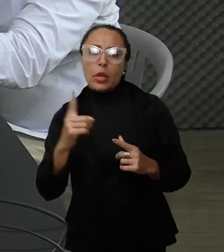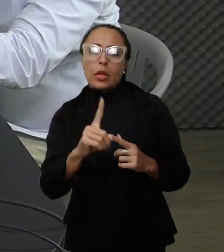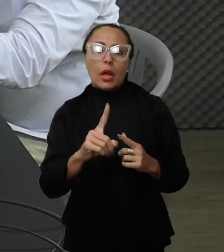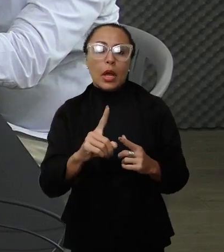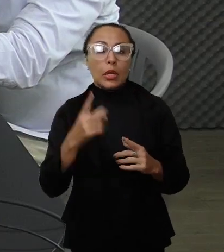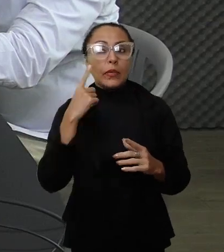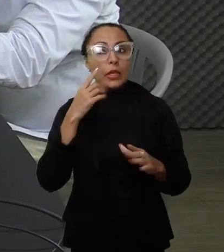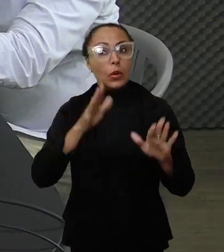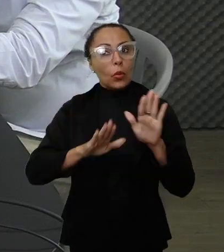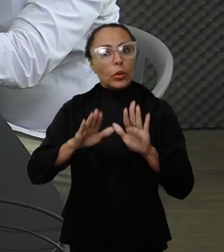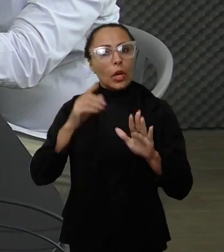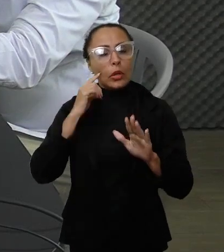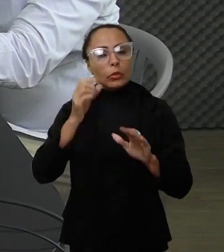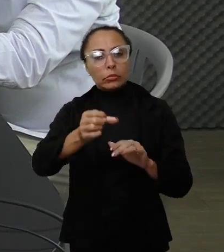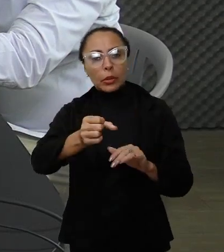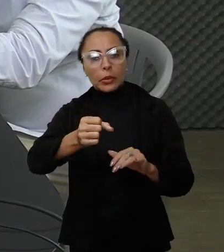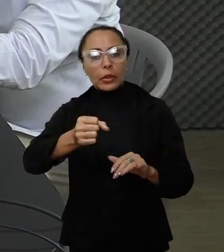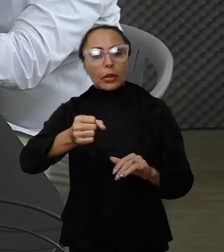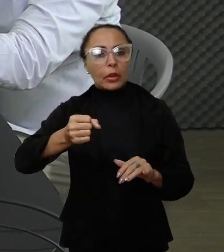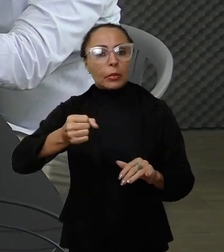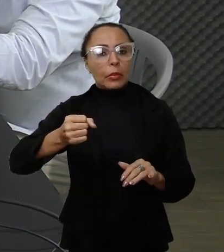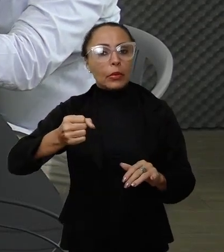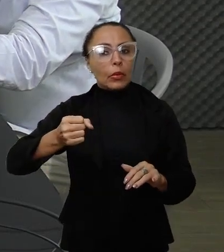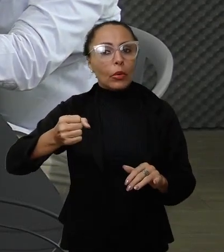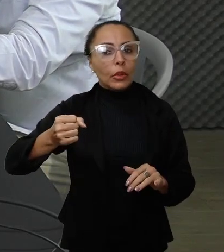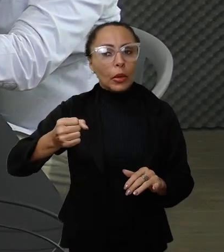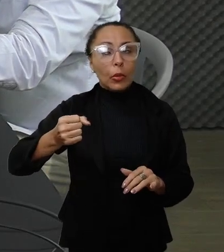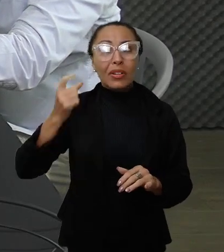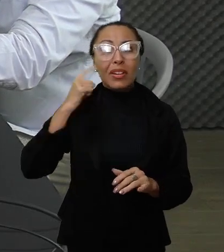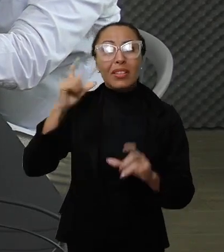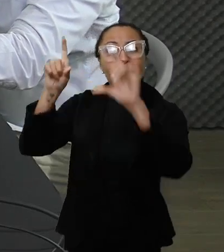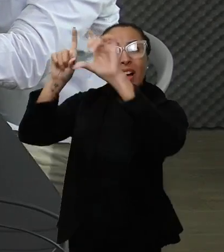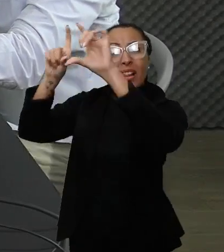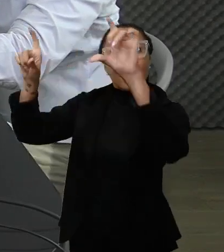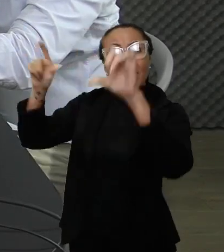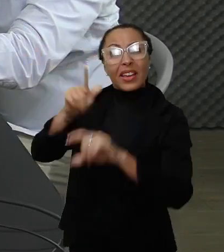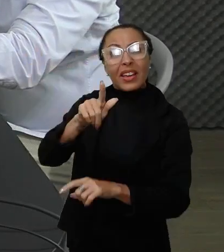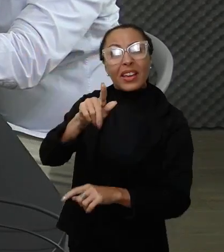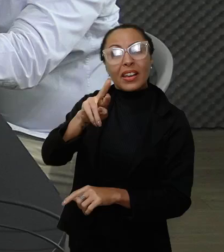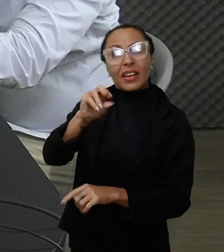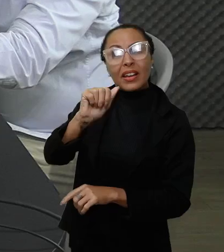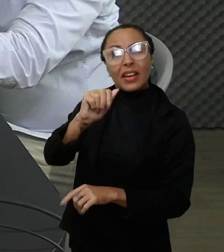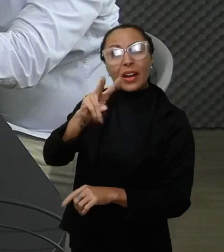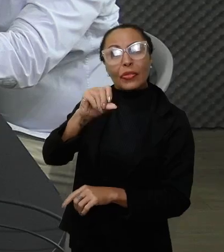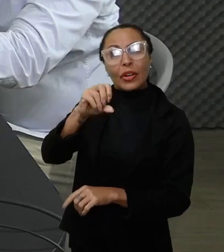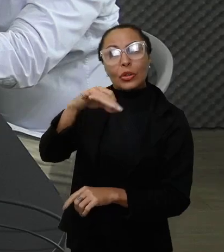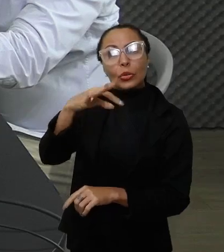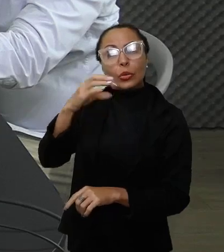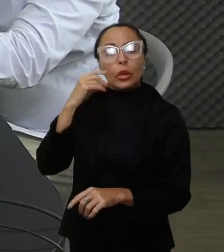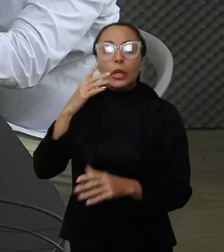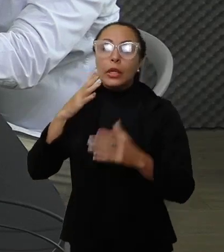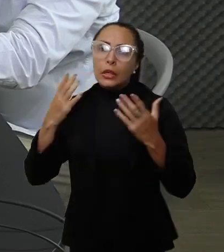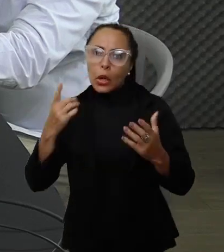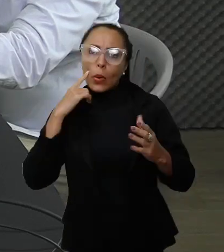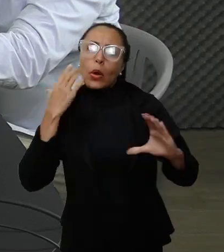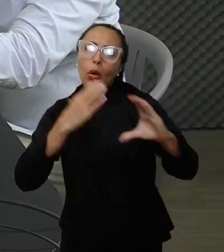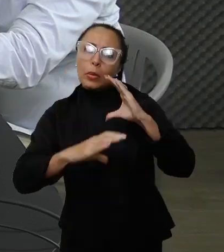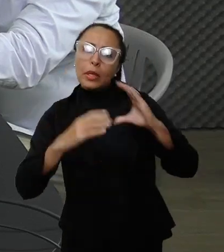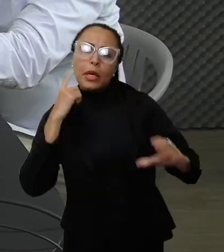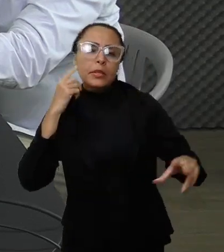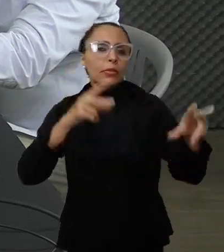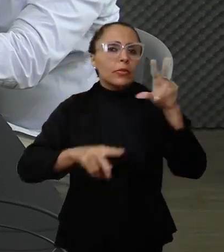para poder adentrar aquele local, porque qualquer as pessoas placa, estão... então, é comunicação, Tudo não é isso? é comunicação visual. Como eu te falei, a